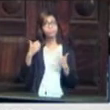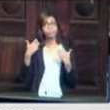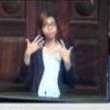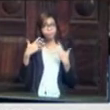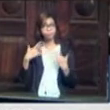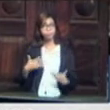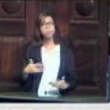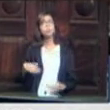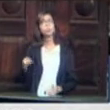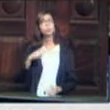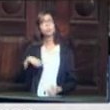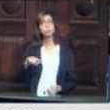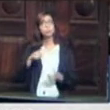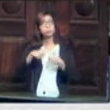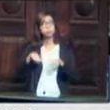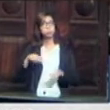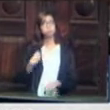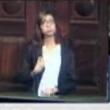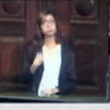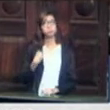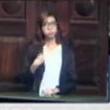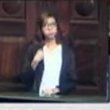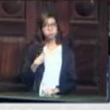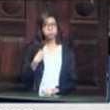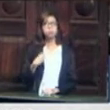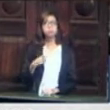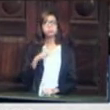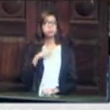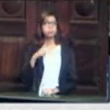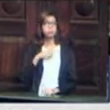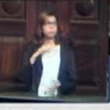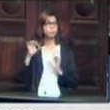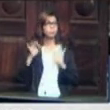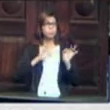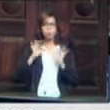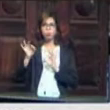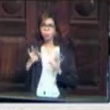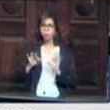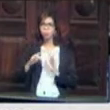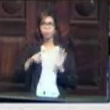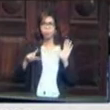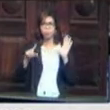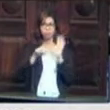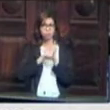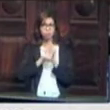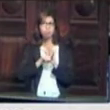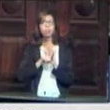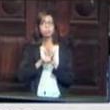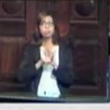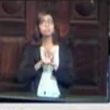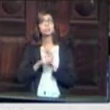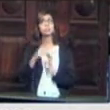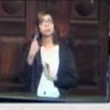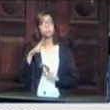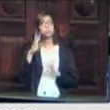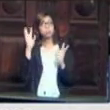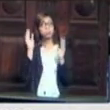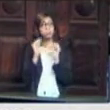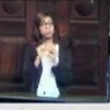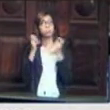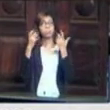estivemos aqui, recebemos aqui projetos de lei que, na sua essência,